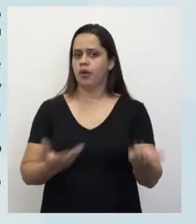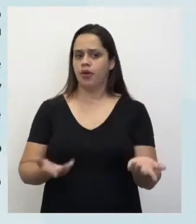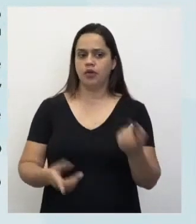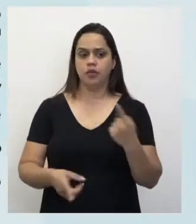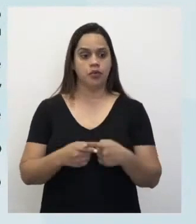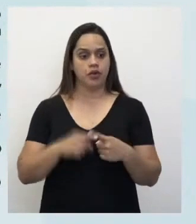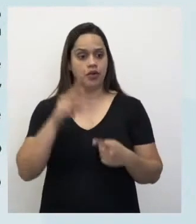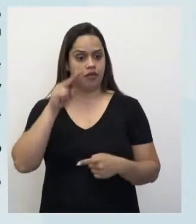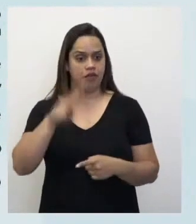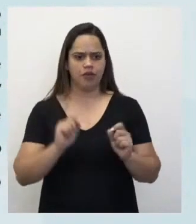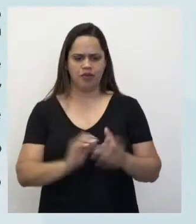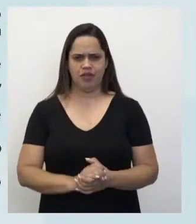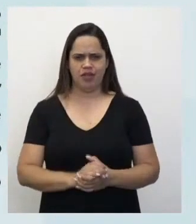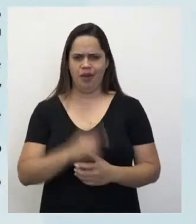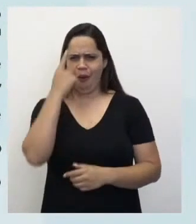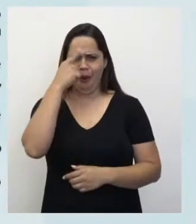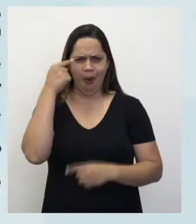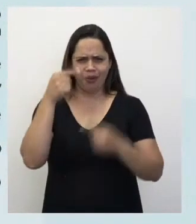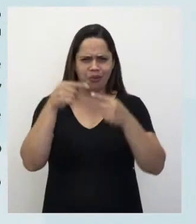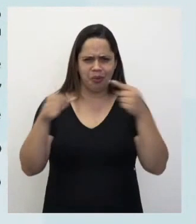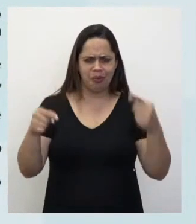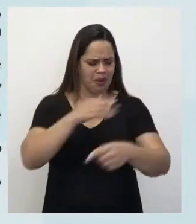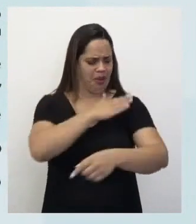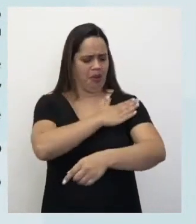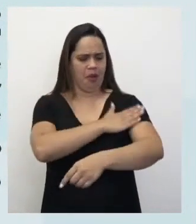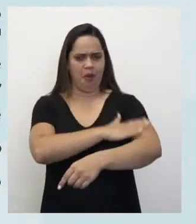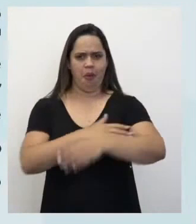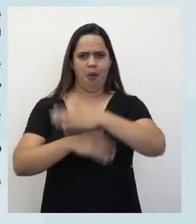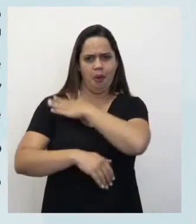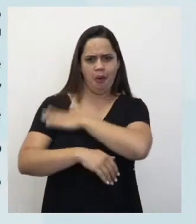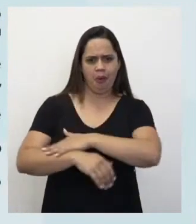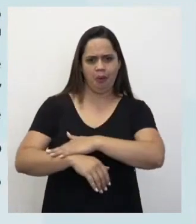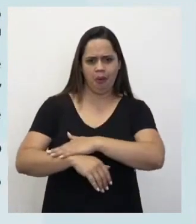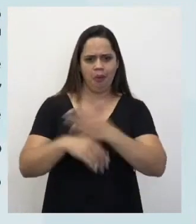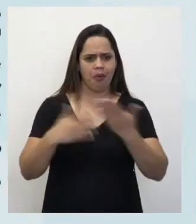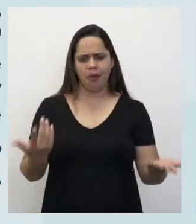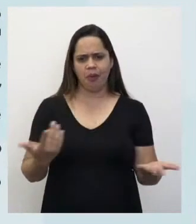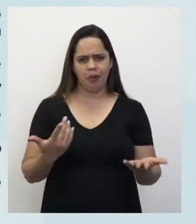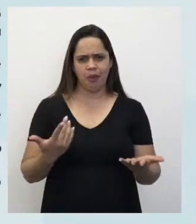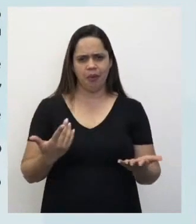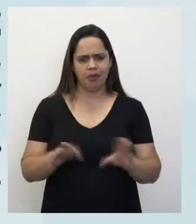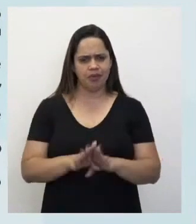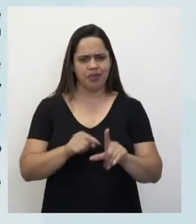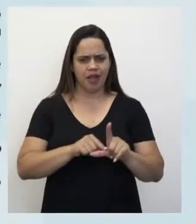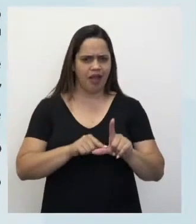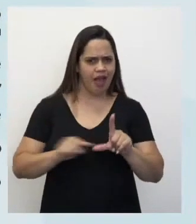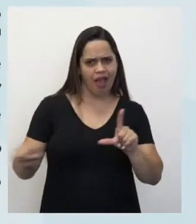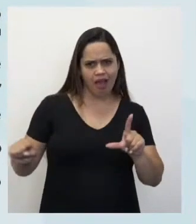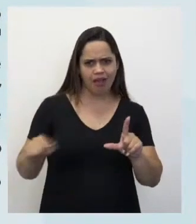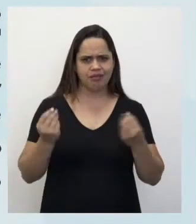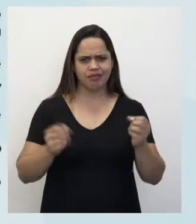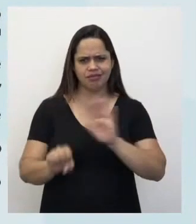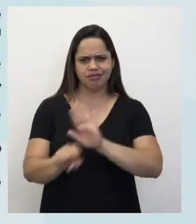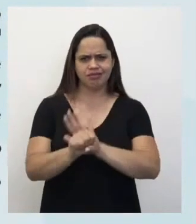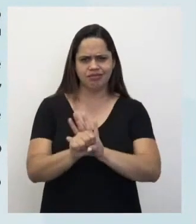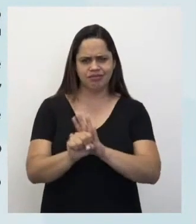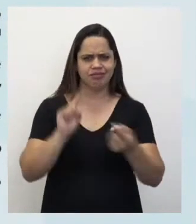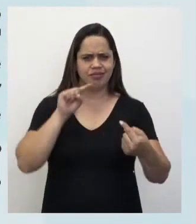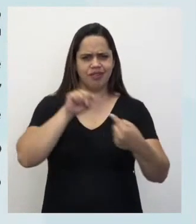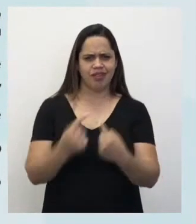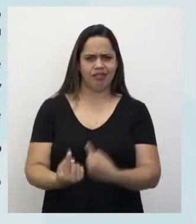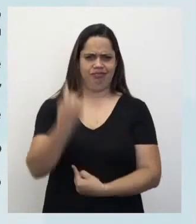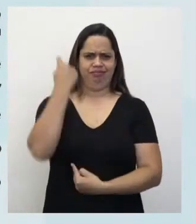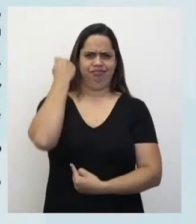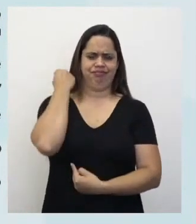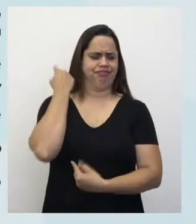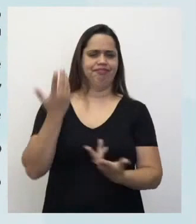olhos desproporcionais, membros, né, com traços retos, simbologia ligada à ancestralidade